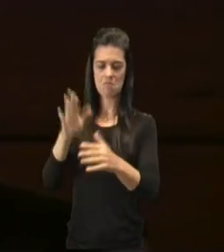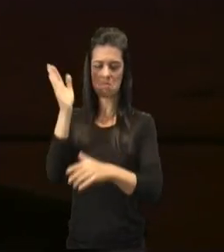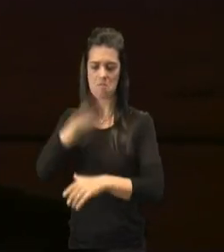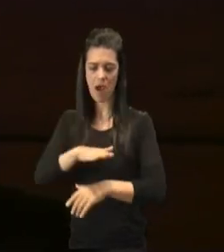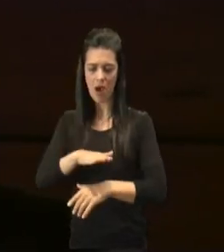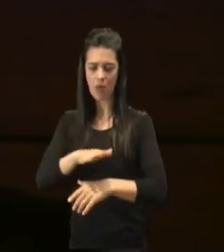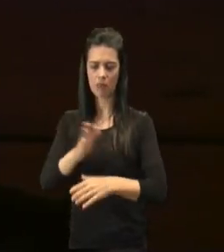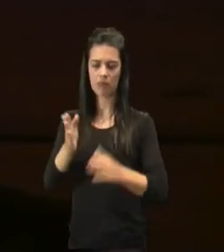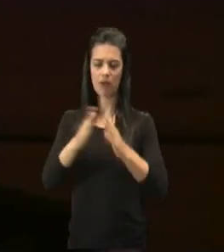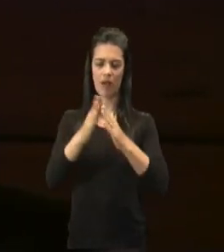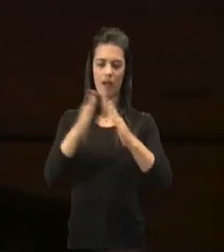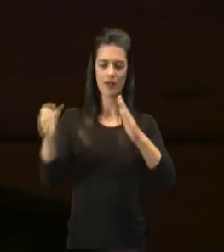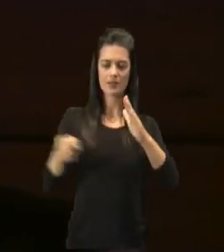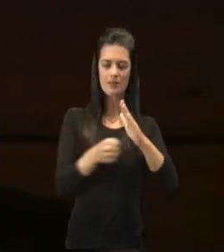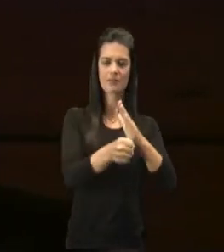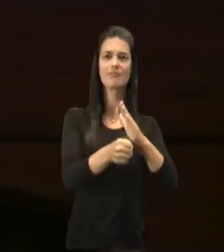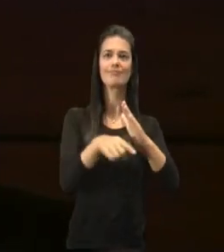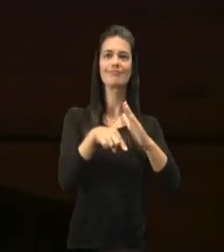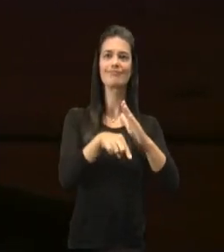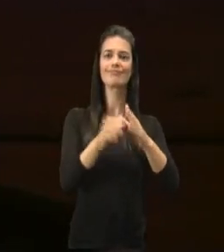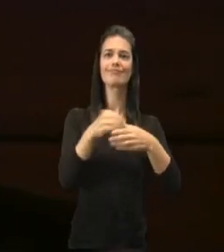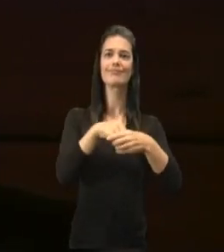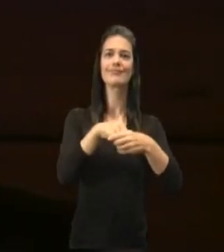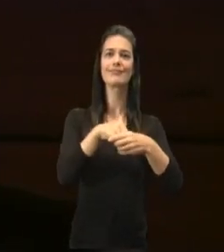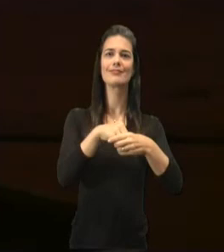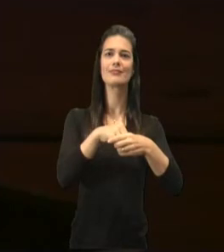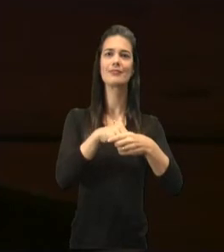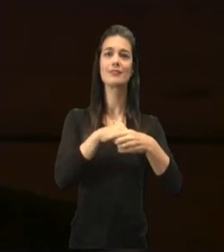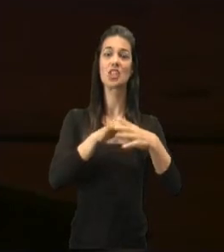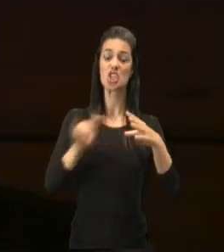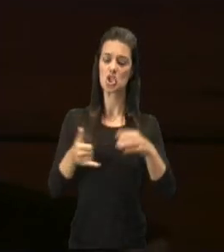contundente, ele faz cessar aquele mal.